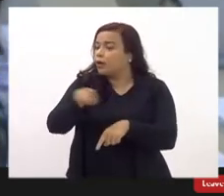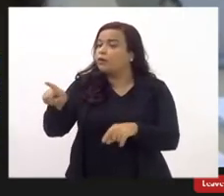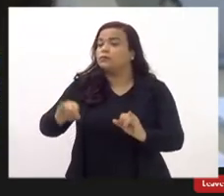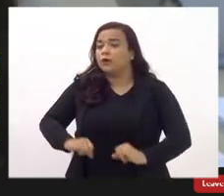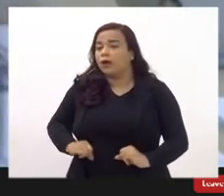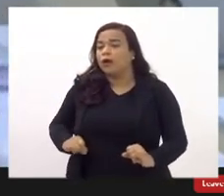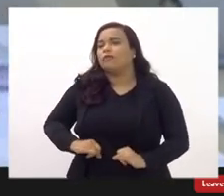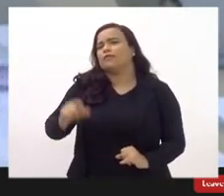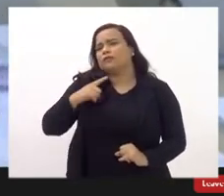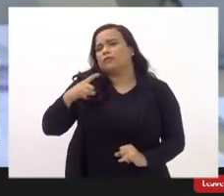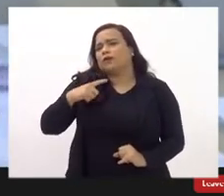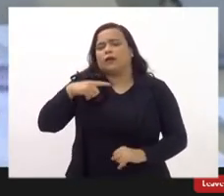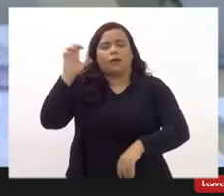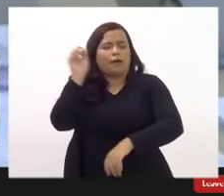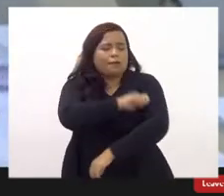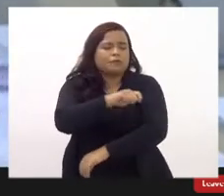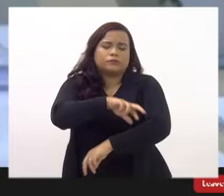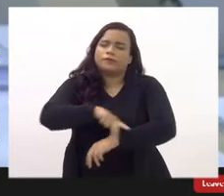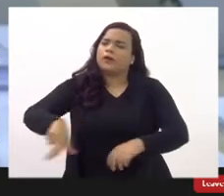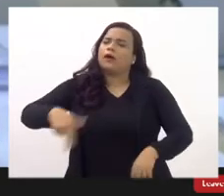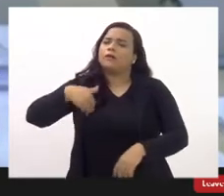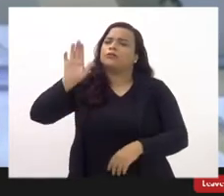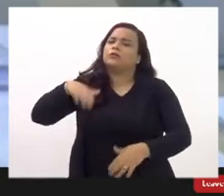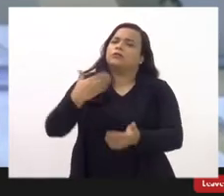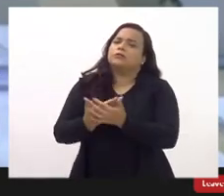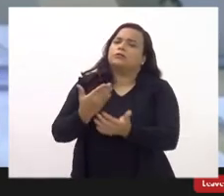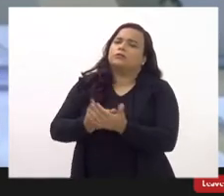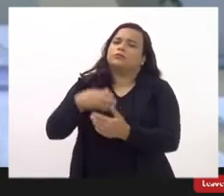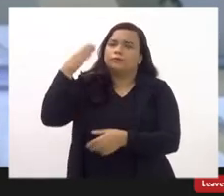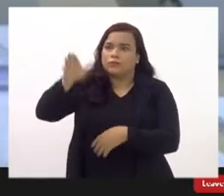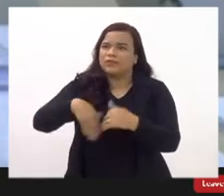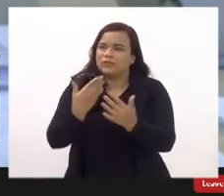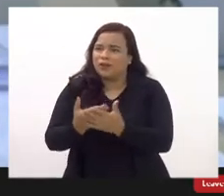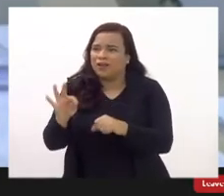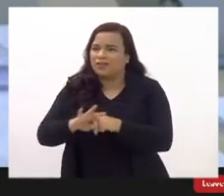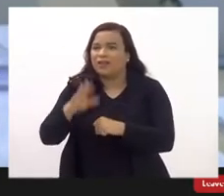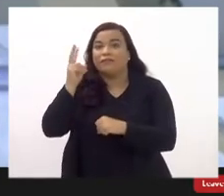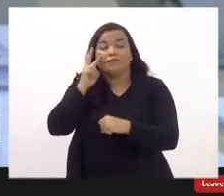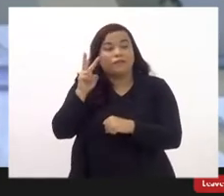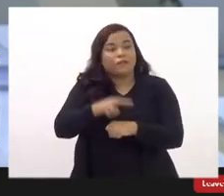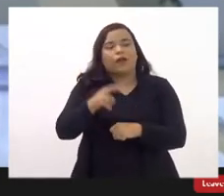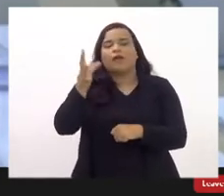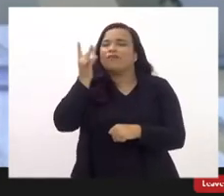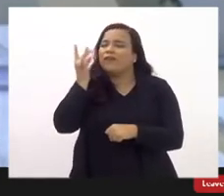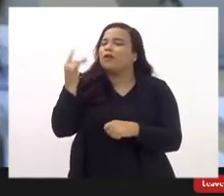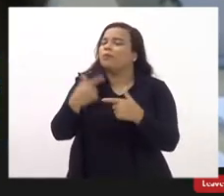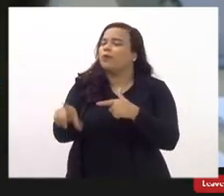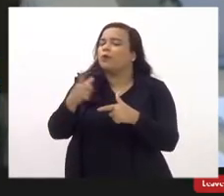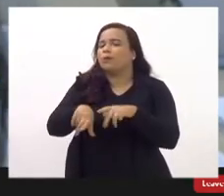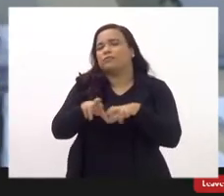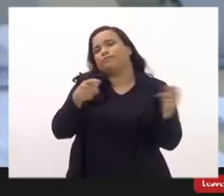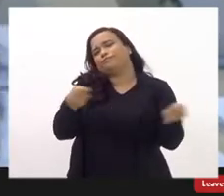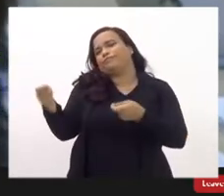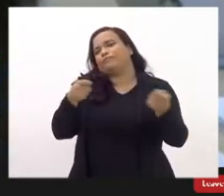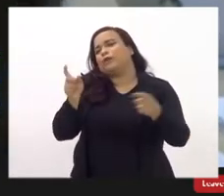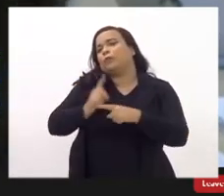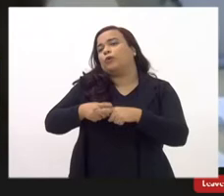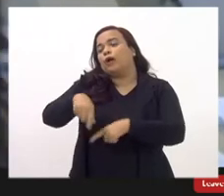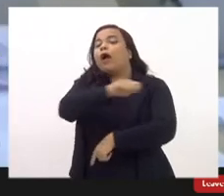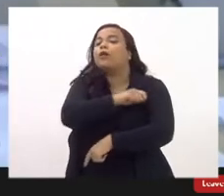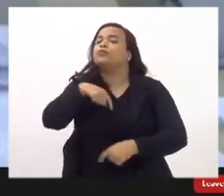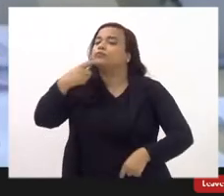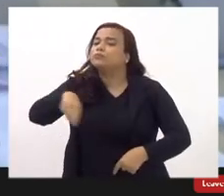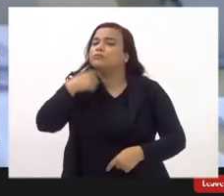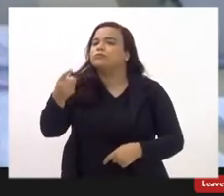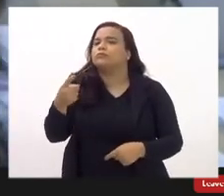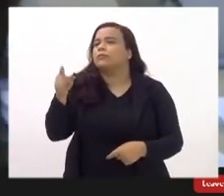os estudantes e quem está nas escolas técnicas que vivenciam esse problema no seu cotidiano, porque é um aluno que não consegue, não tem o que